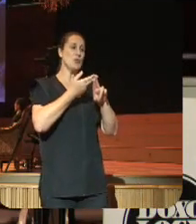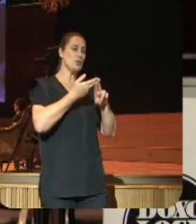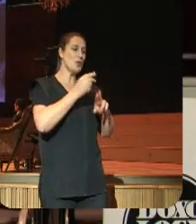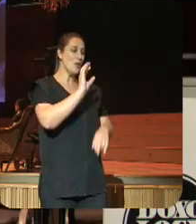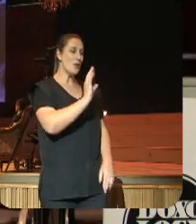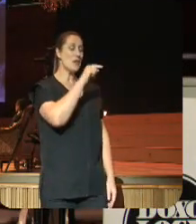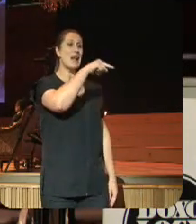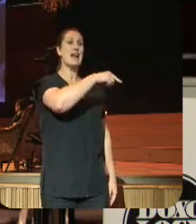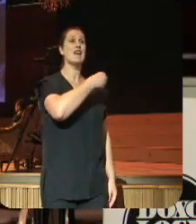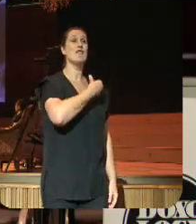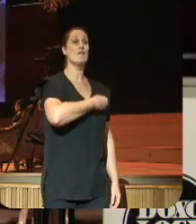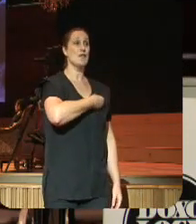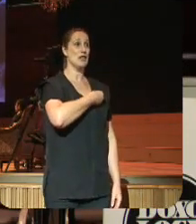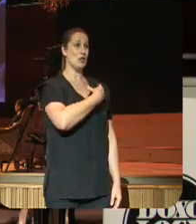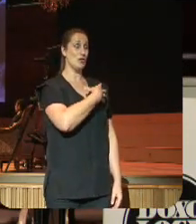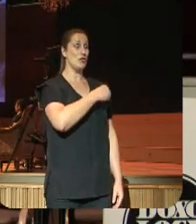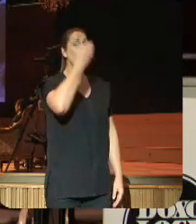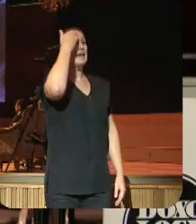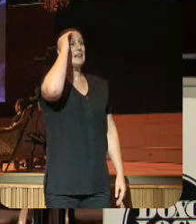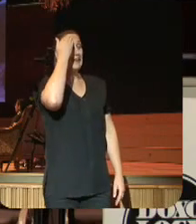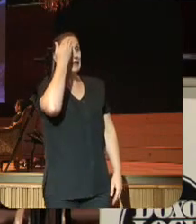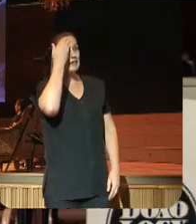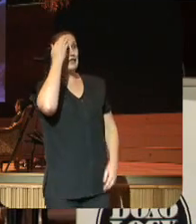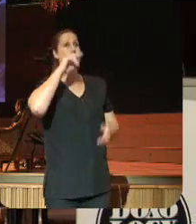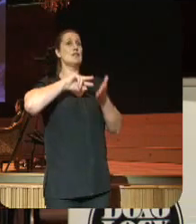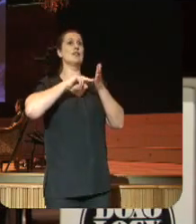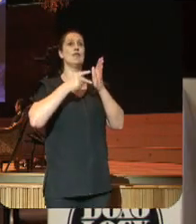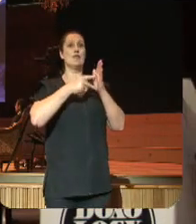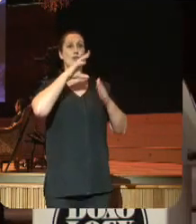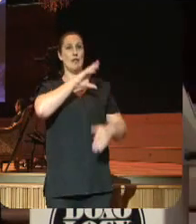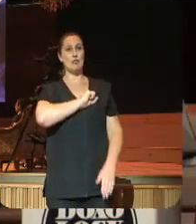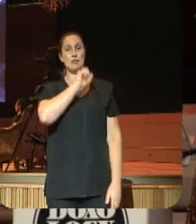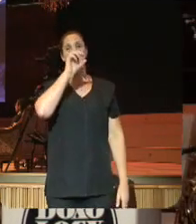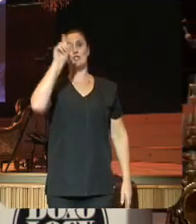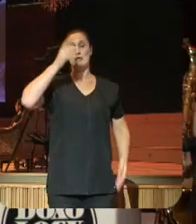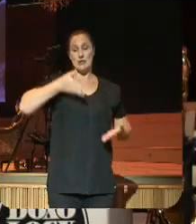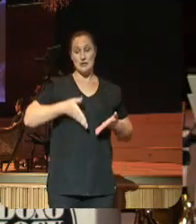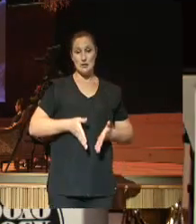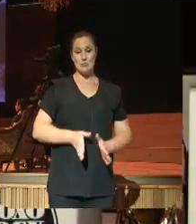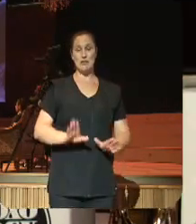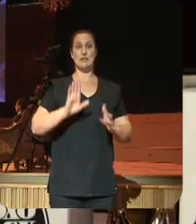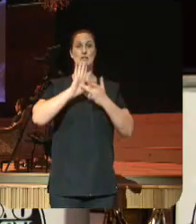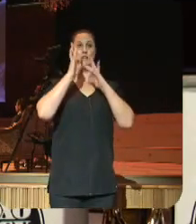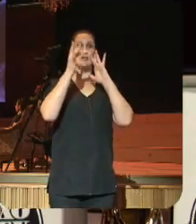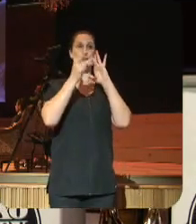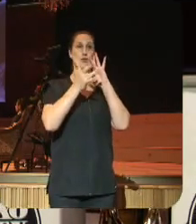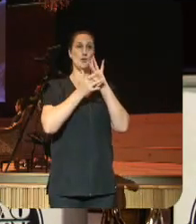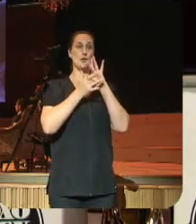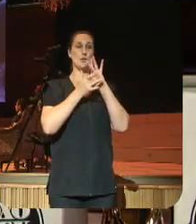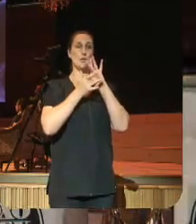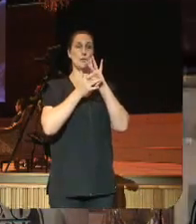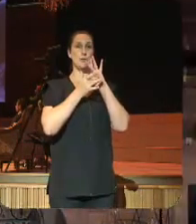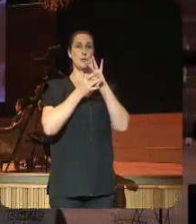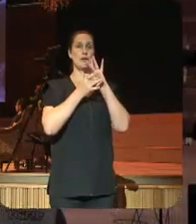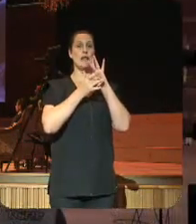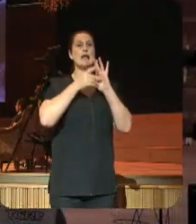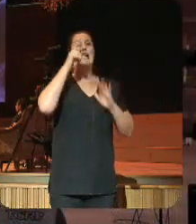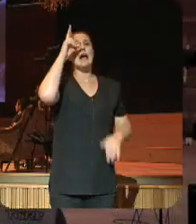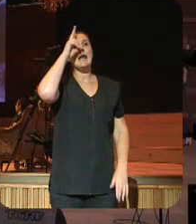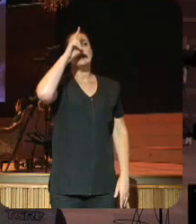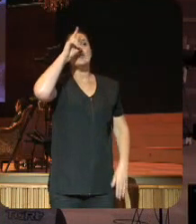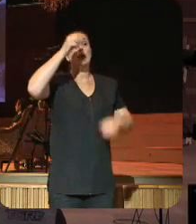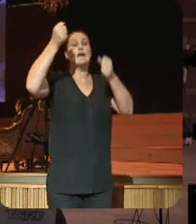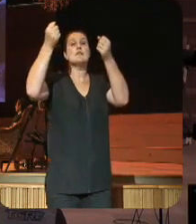ajudá-lo a entender a respeito do amor de Deus e o nascimento de Jesus. A história